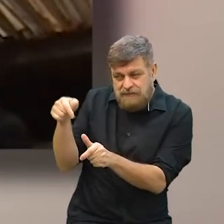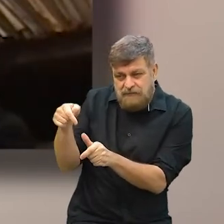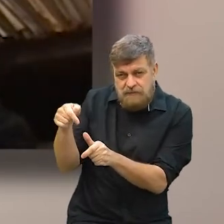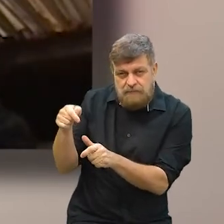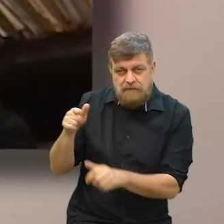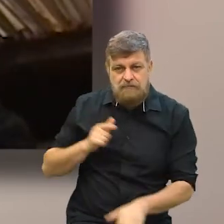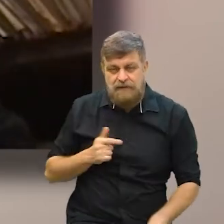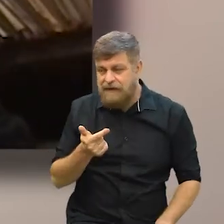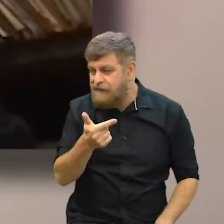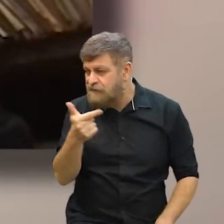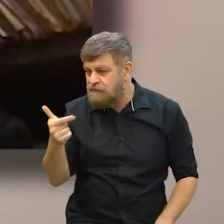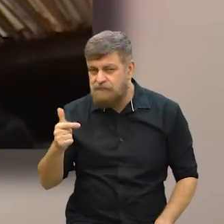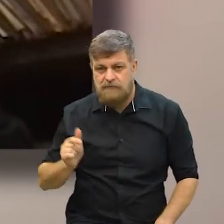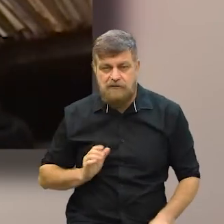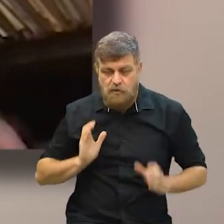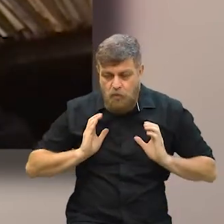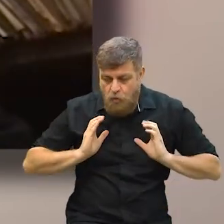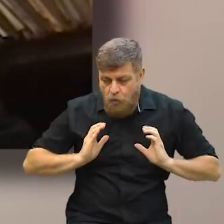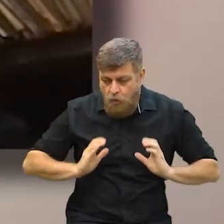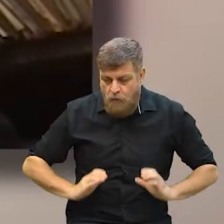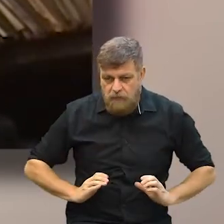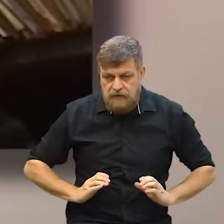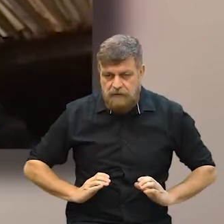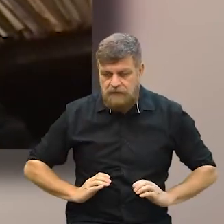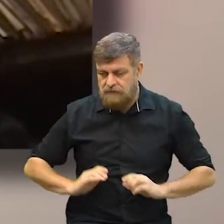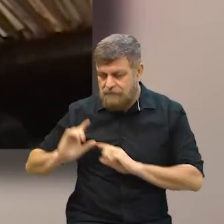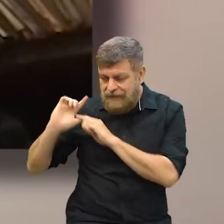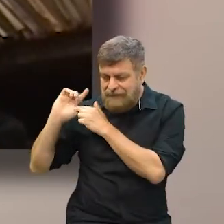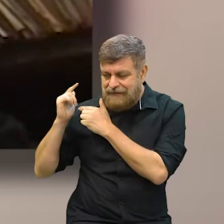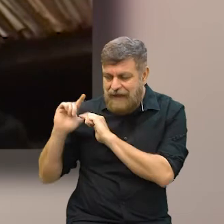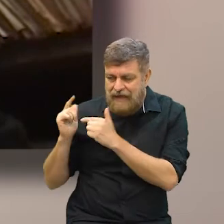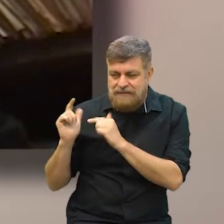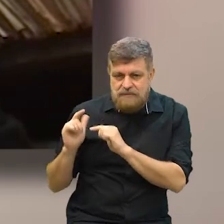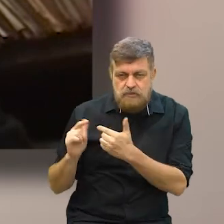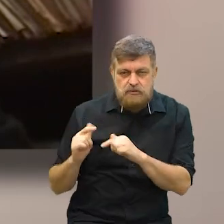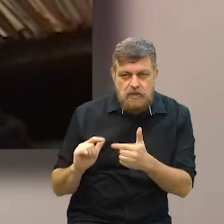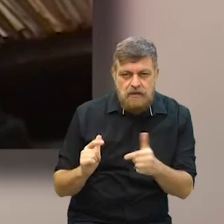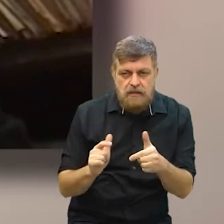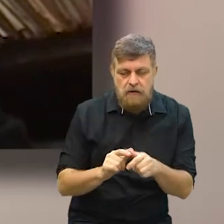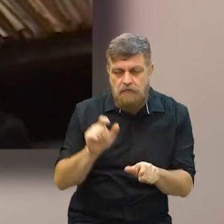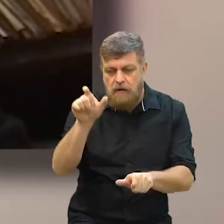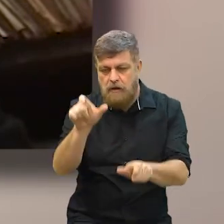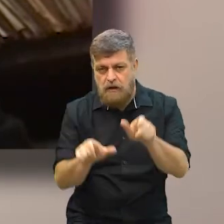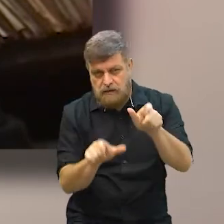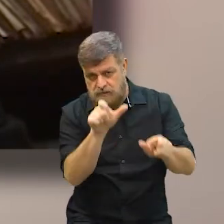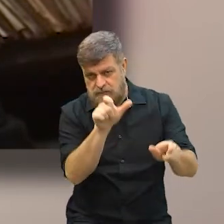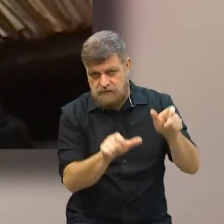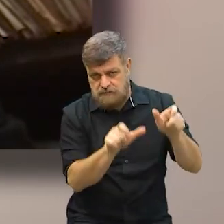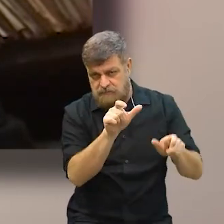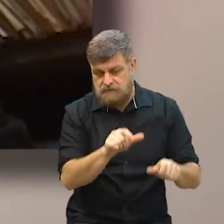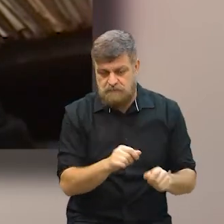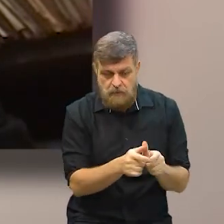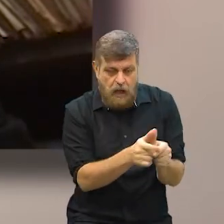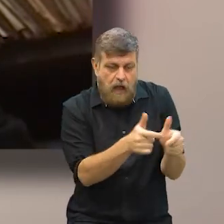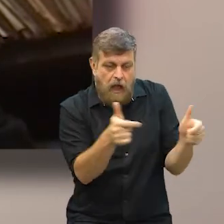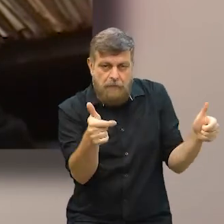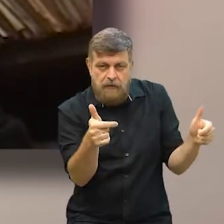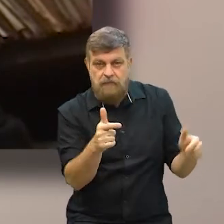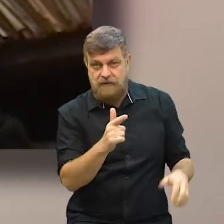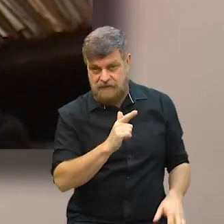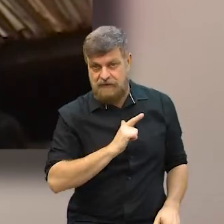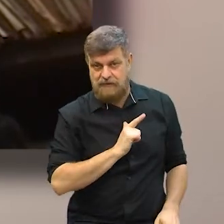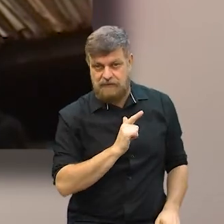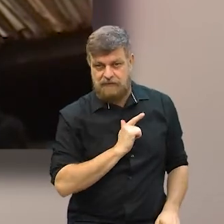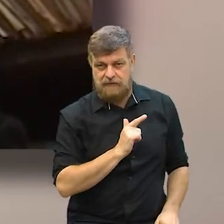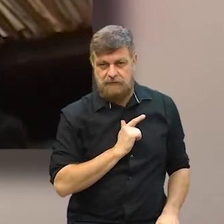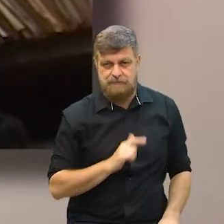minoritários que não têm o comportamento ortodoxo que as pessoas, a maior parte das